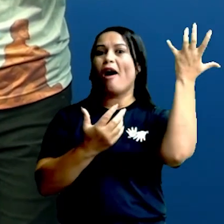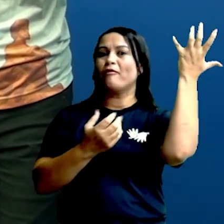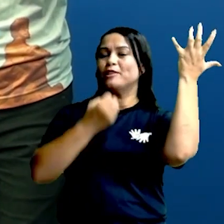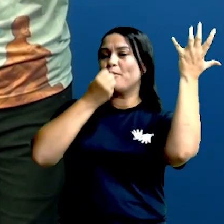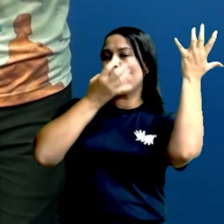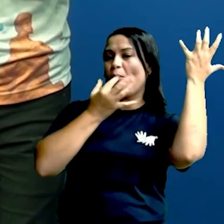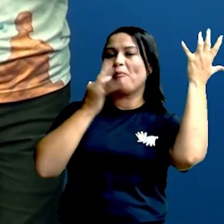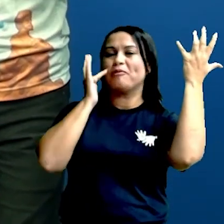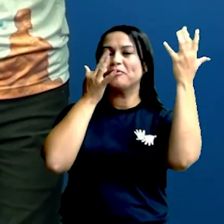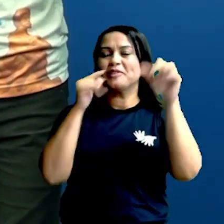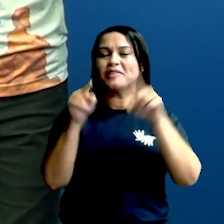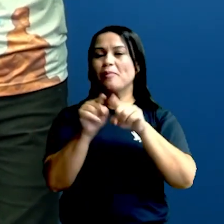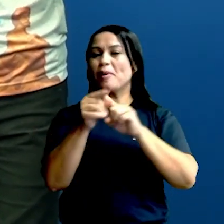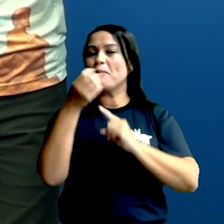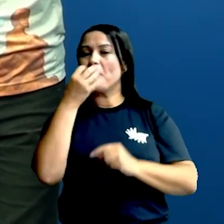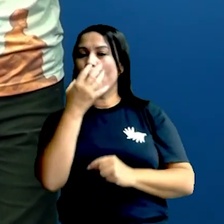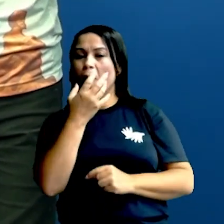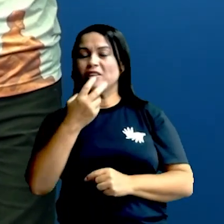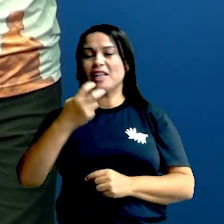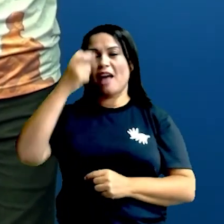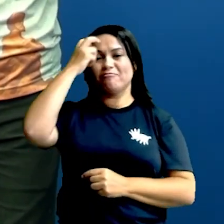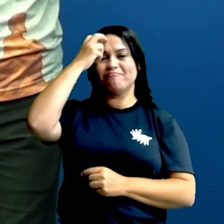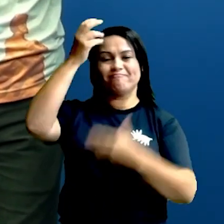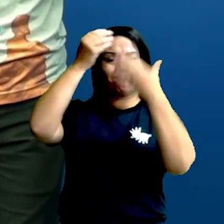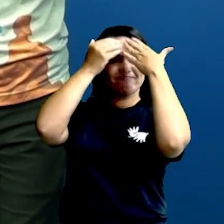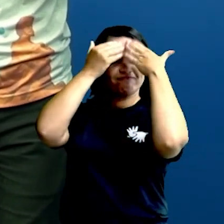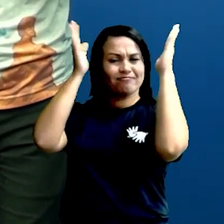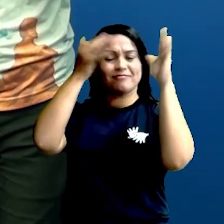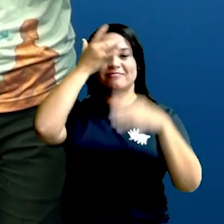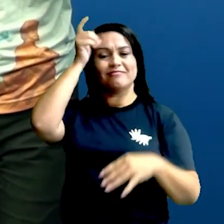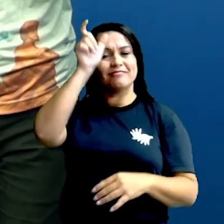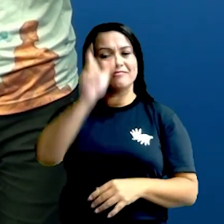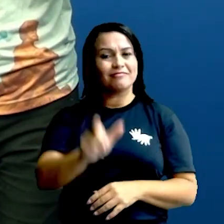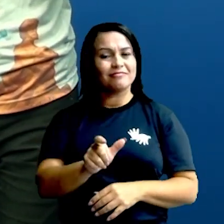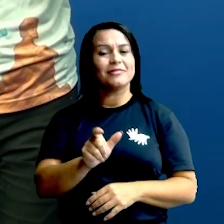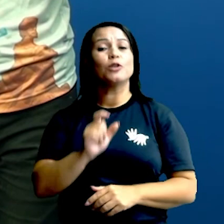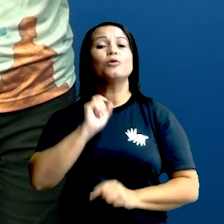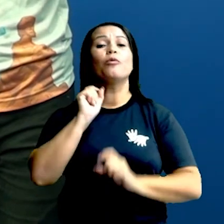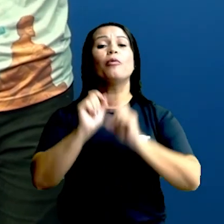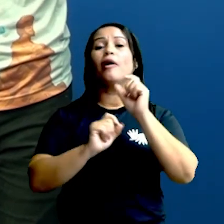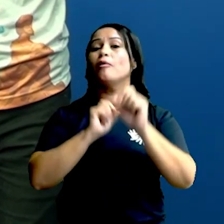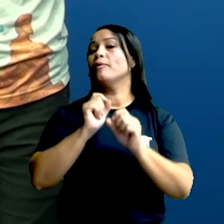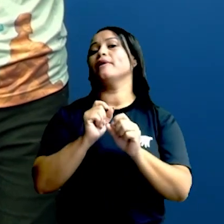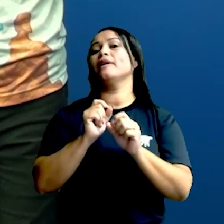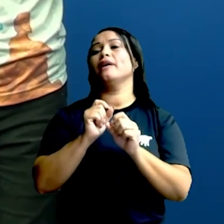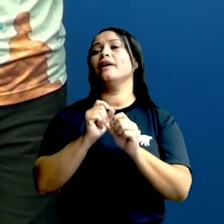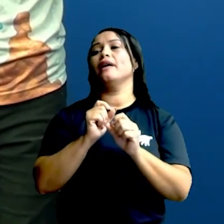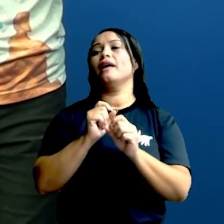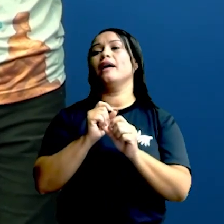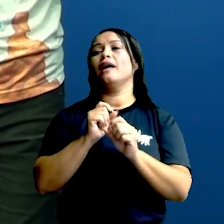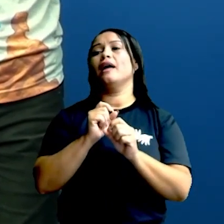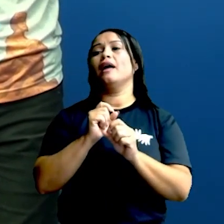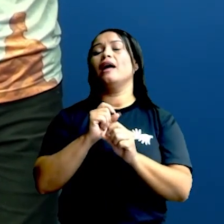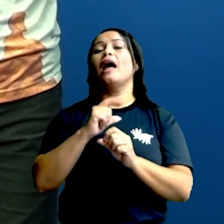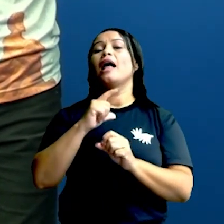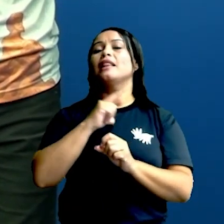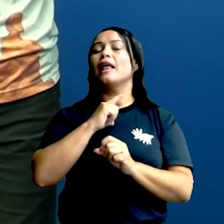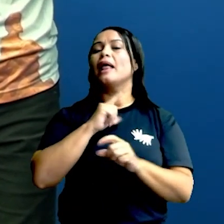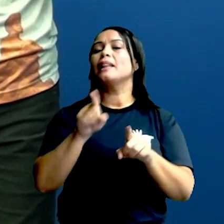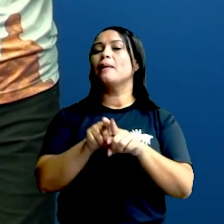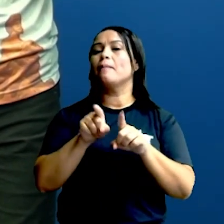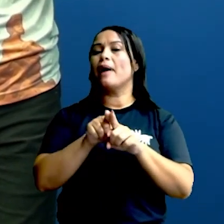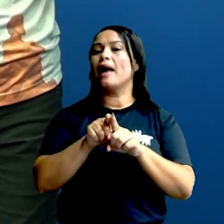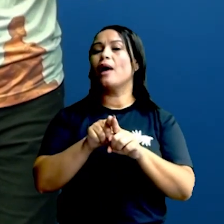será uma árvore bastante frondosa, será uma pessoa bastante que encherá de orgulho a